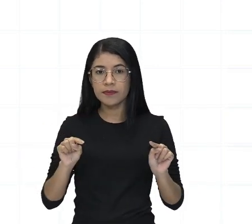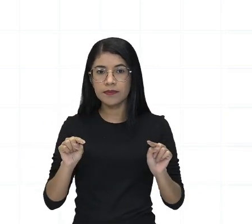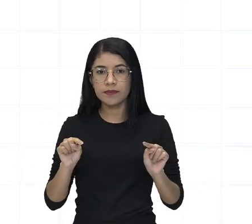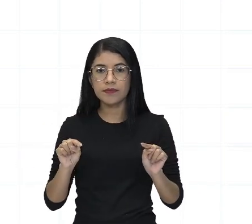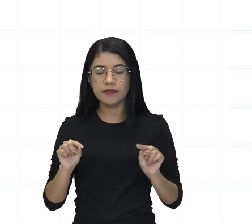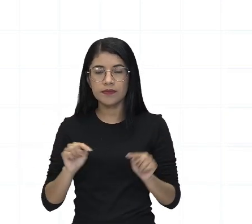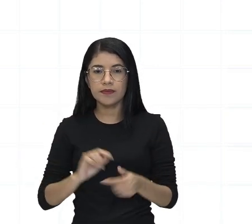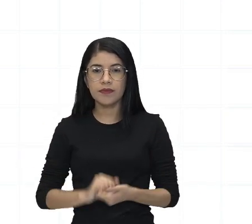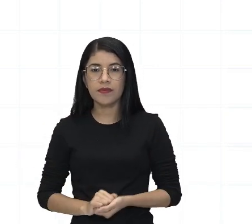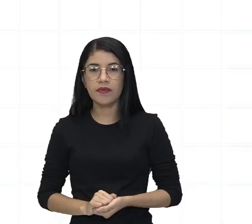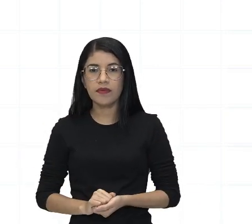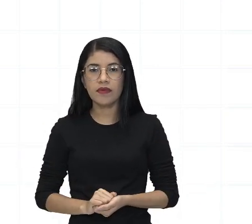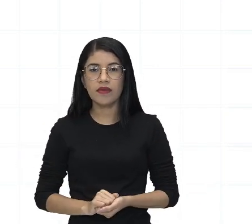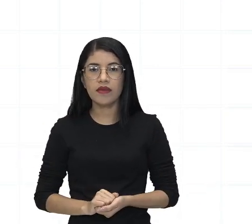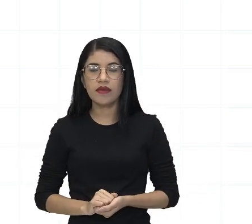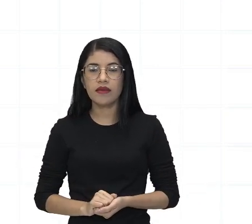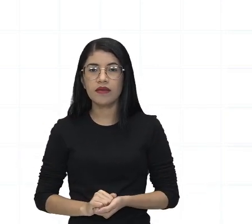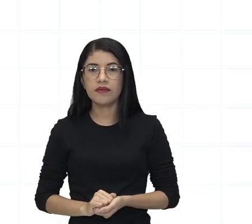verticais.